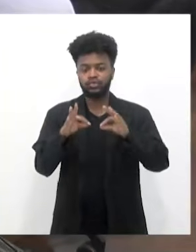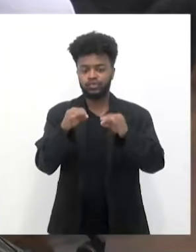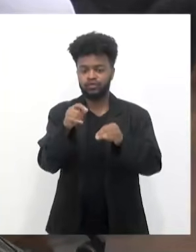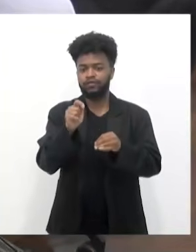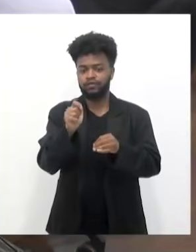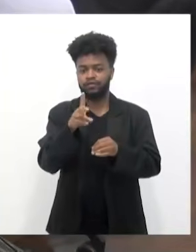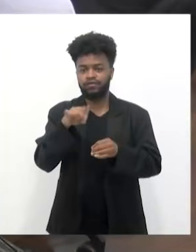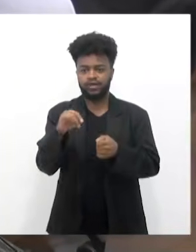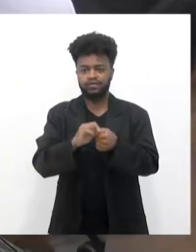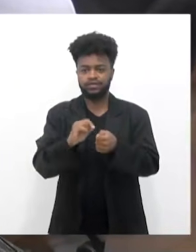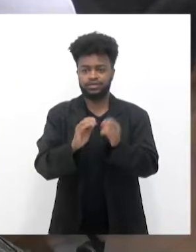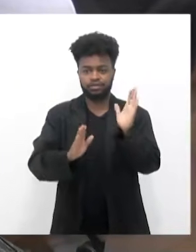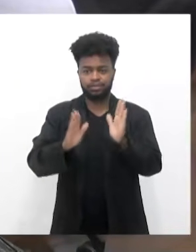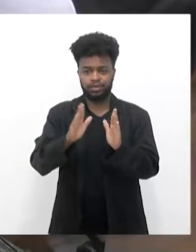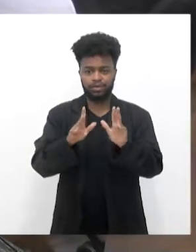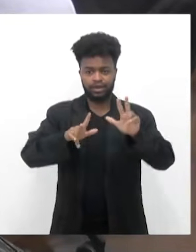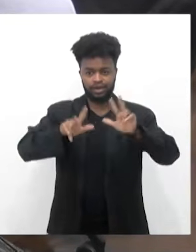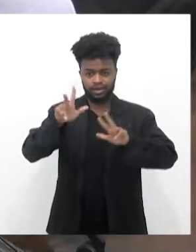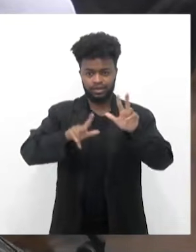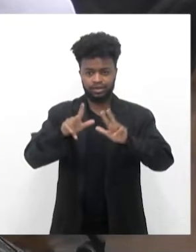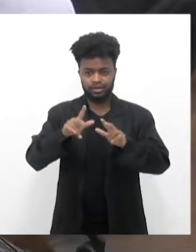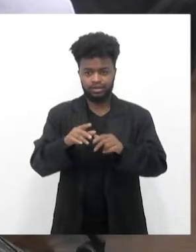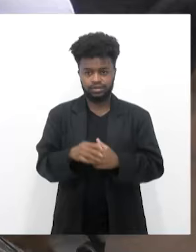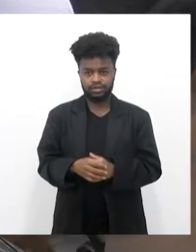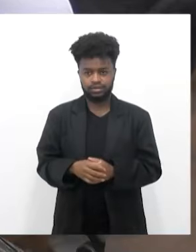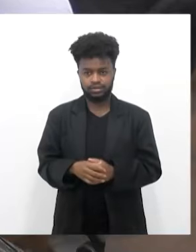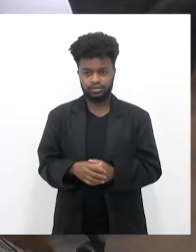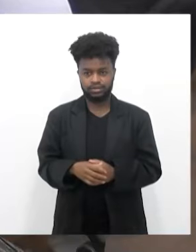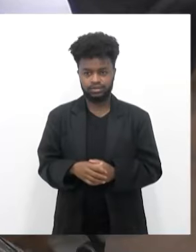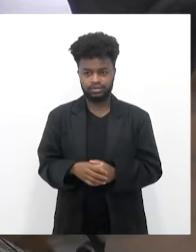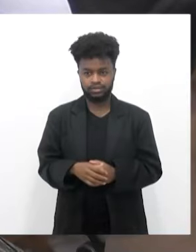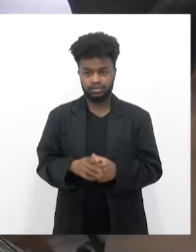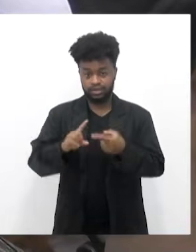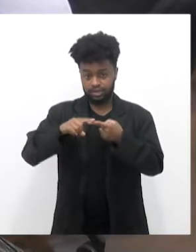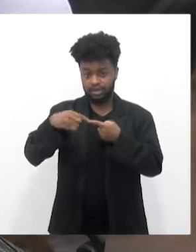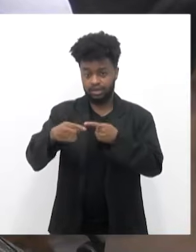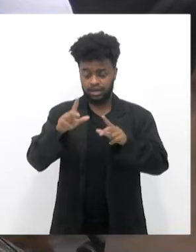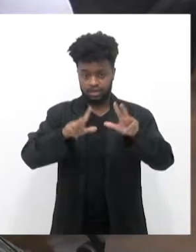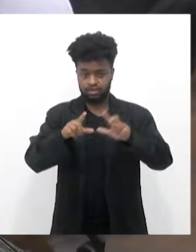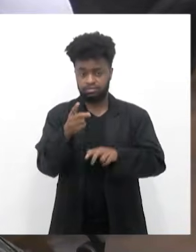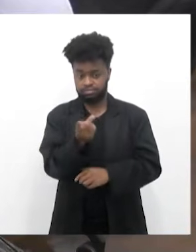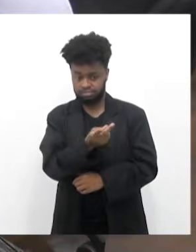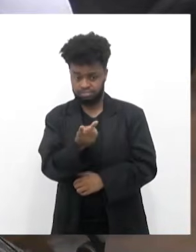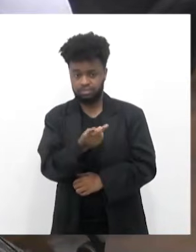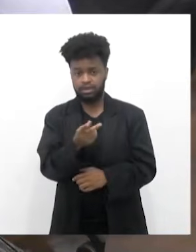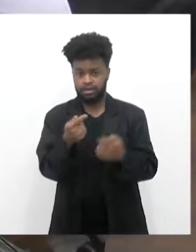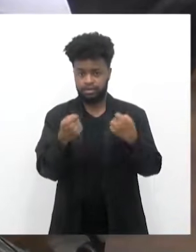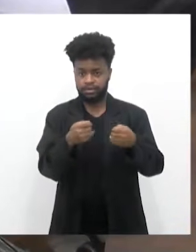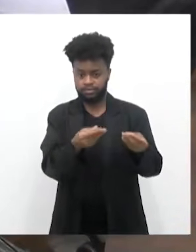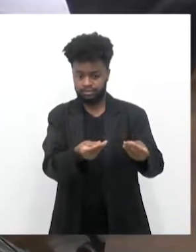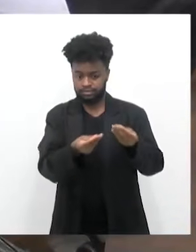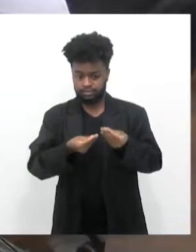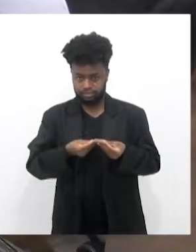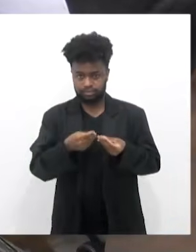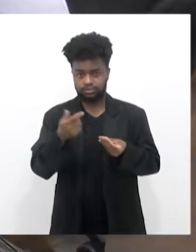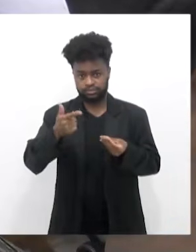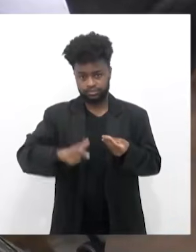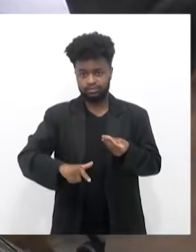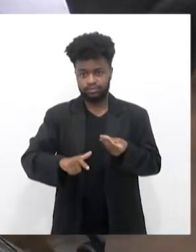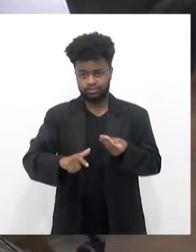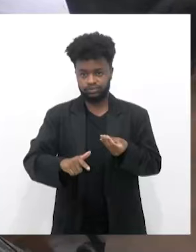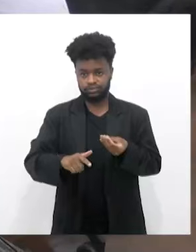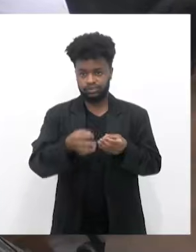Por favor, que na próxima semana pós-Carnaval, Vossa Excelência e doutora Fernanda possam trazer